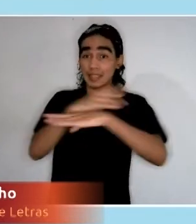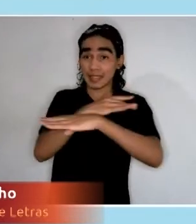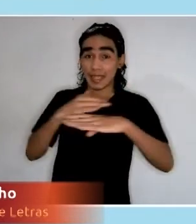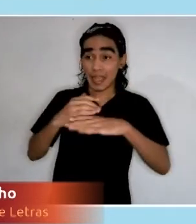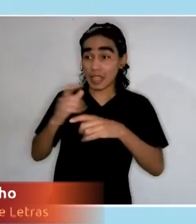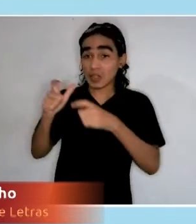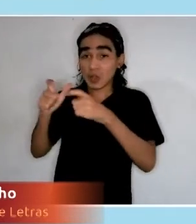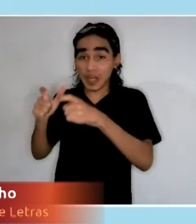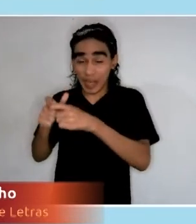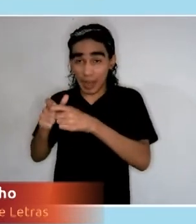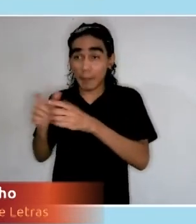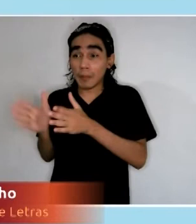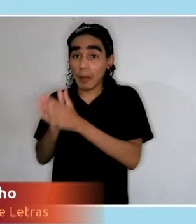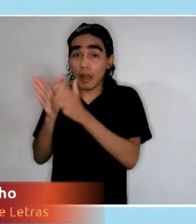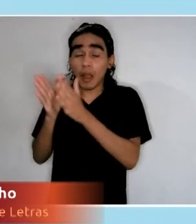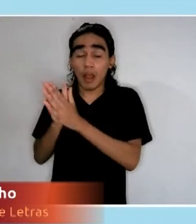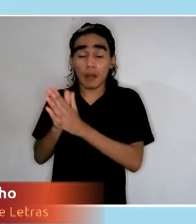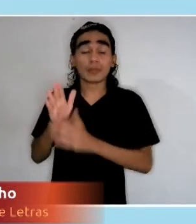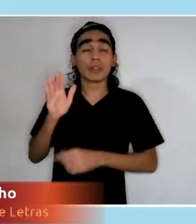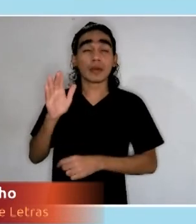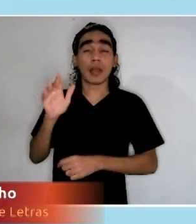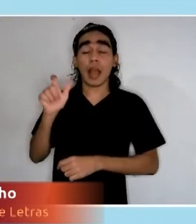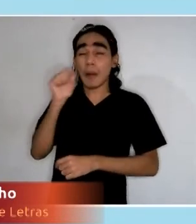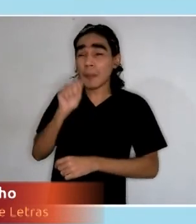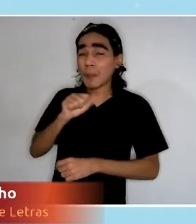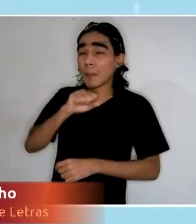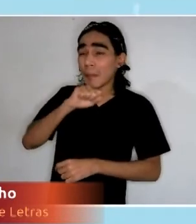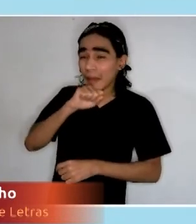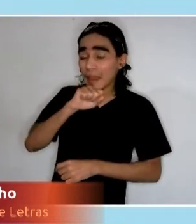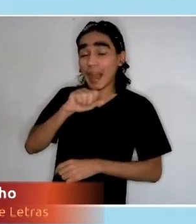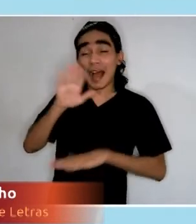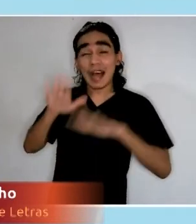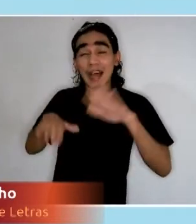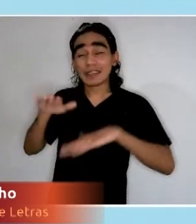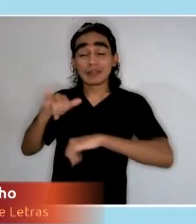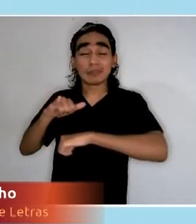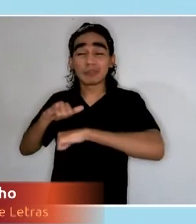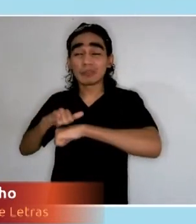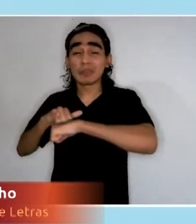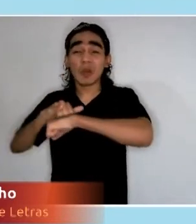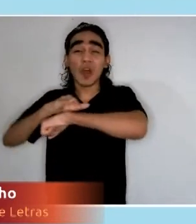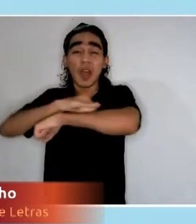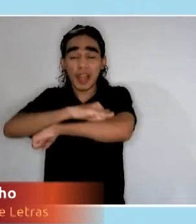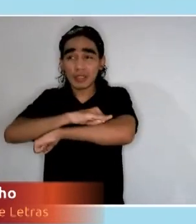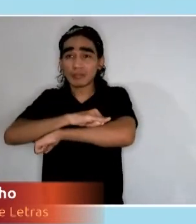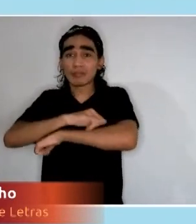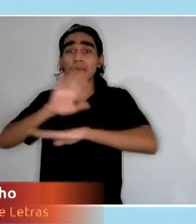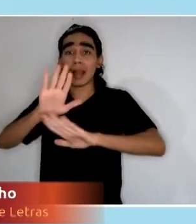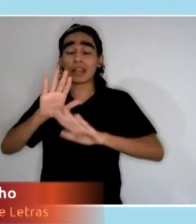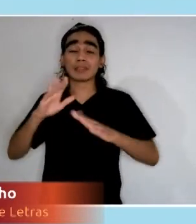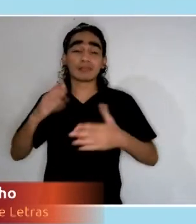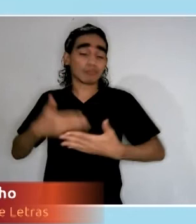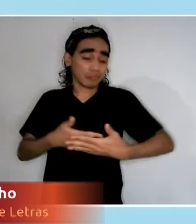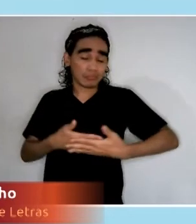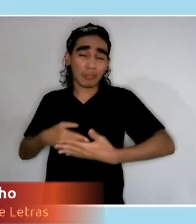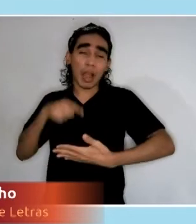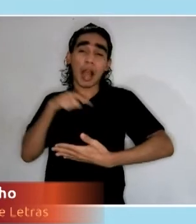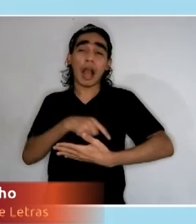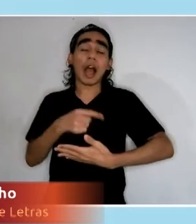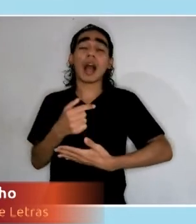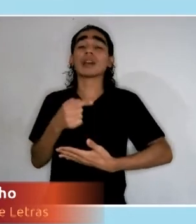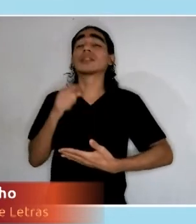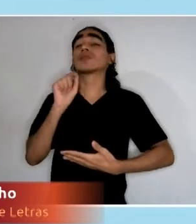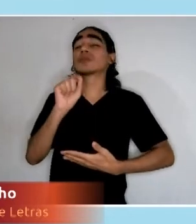estranho ver uma mãe com sobrepeso ou obesa tendo a criança desnutrida no colo. Essa é a expressão máxima, vamos dizer assim,